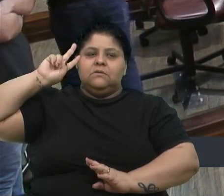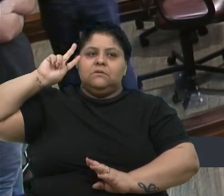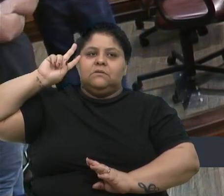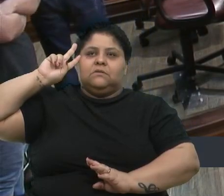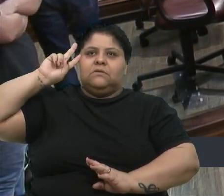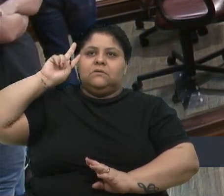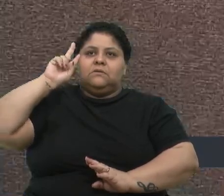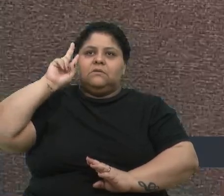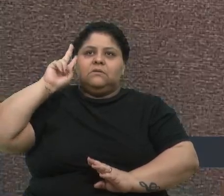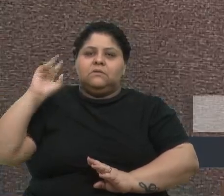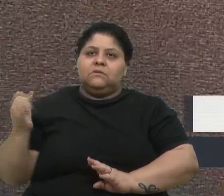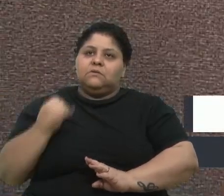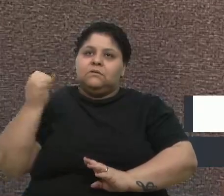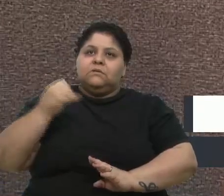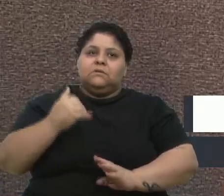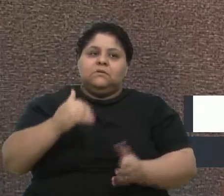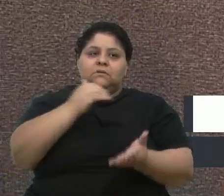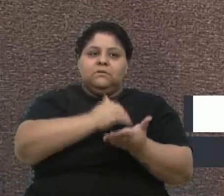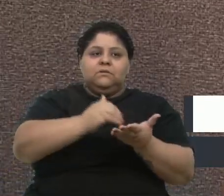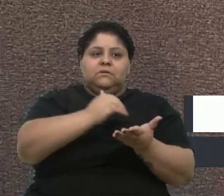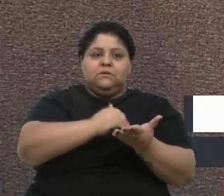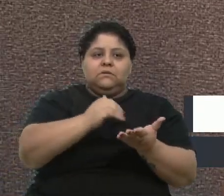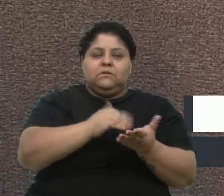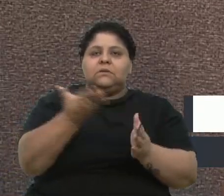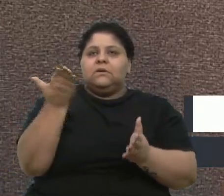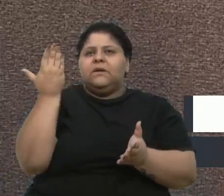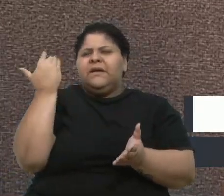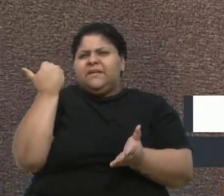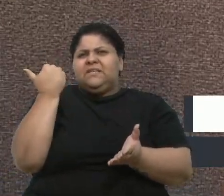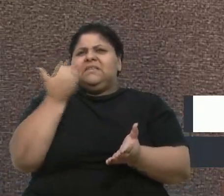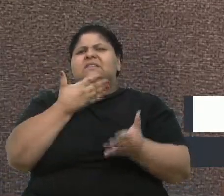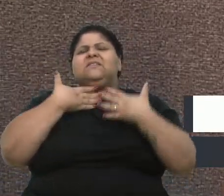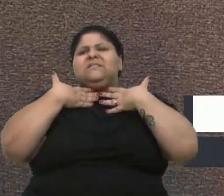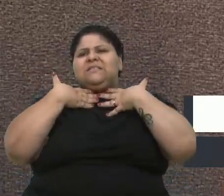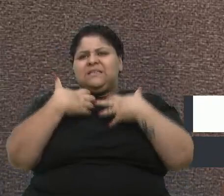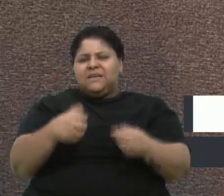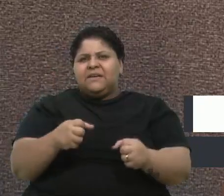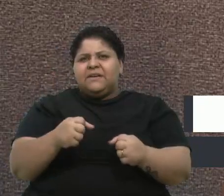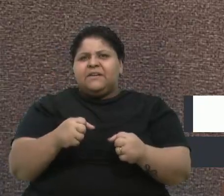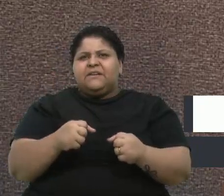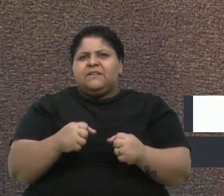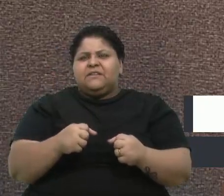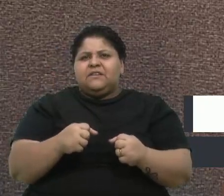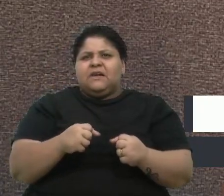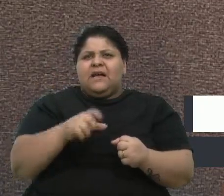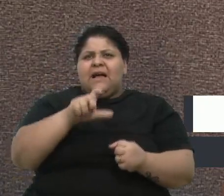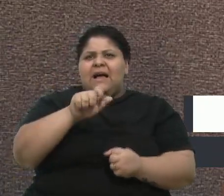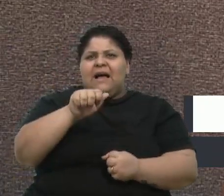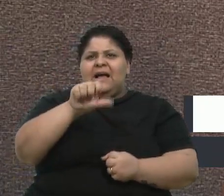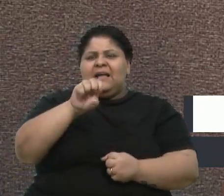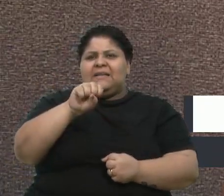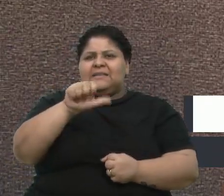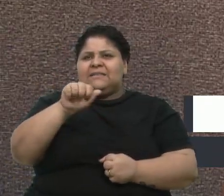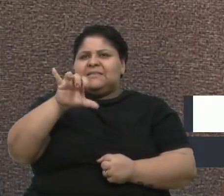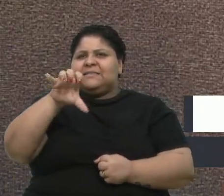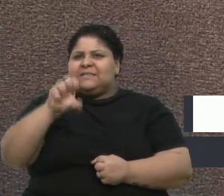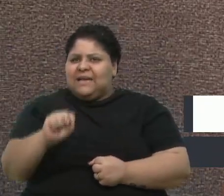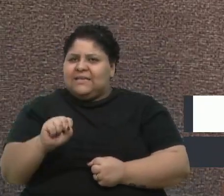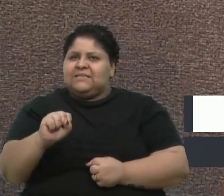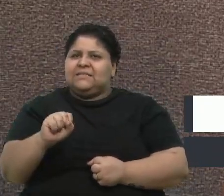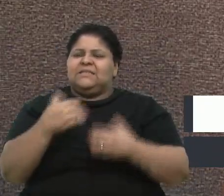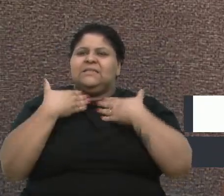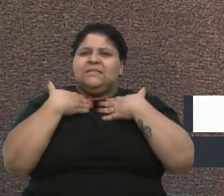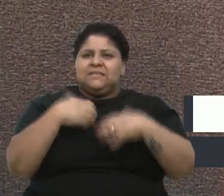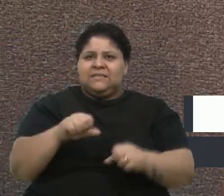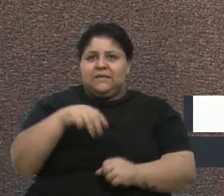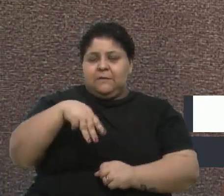a então secretária da SAIS, que era uma secretaria com todo o aparato, a secretária era Marisa Forno. Depois